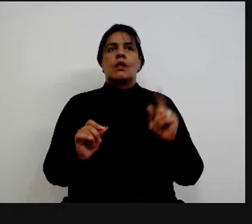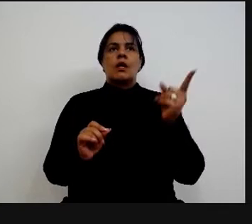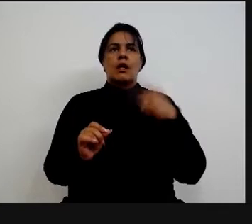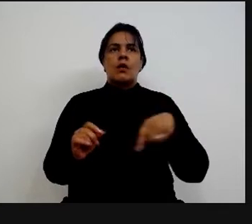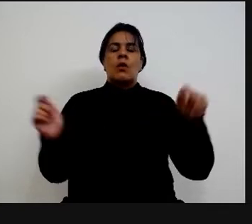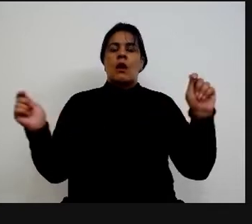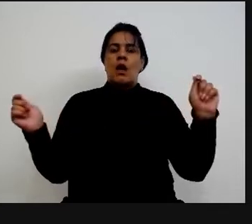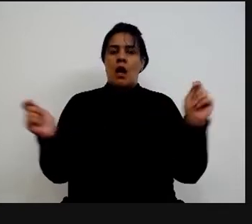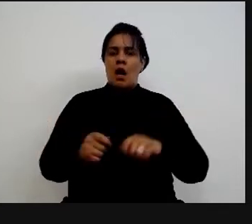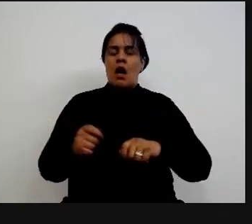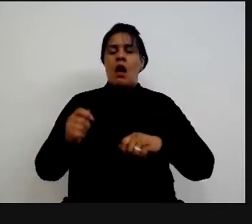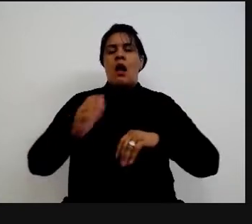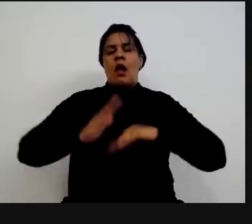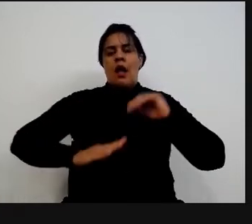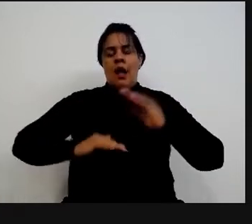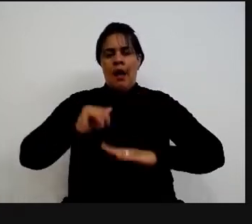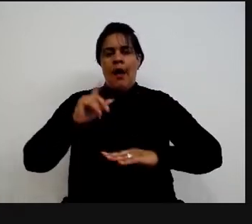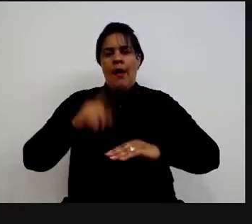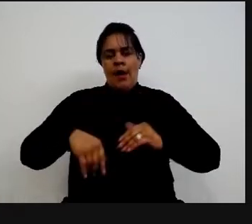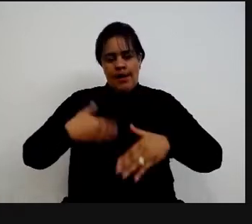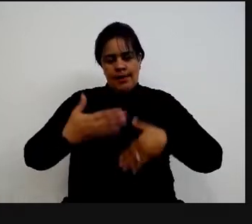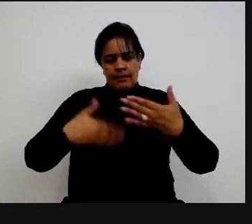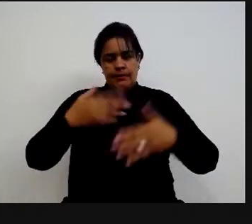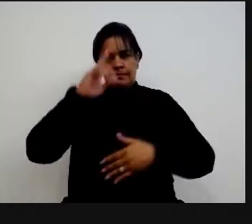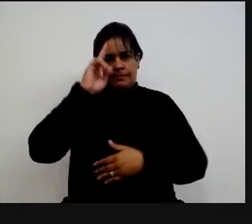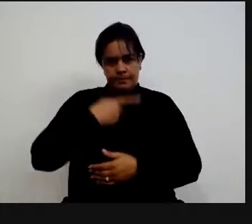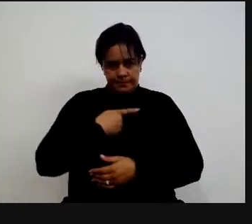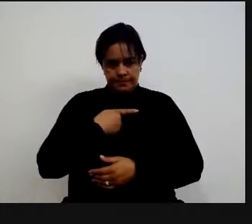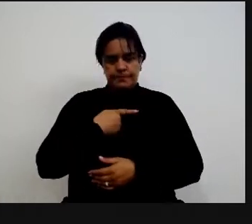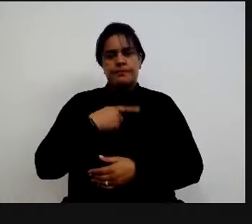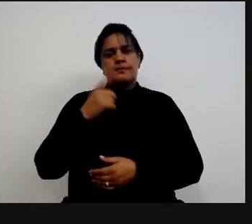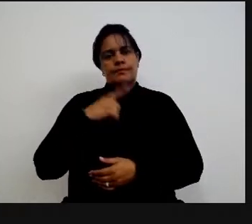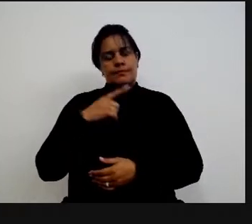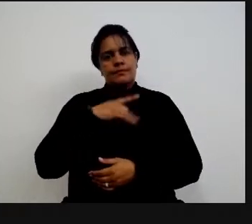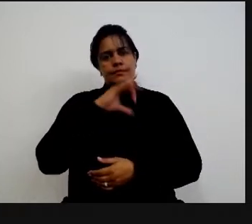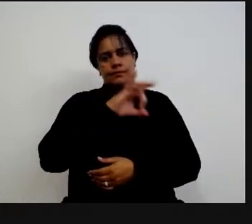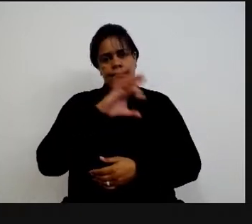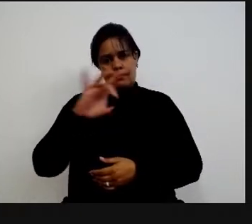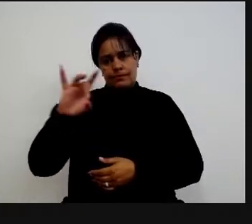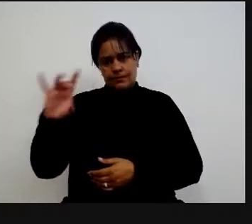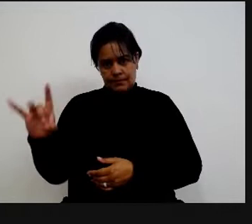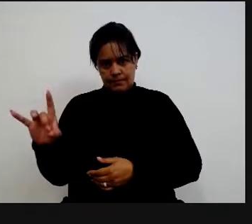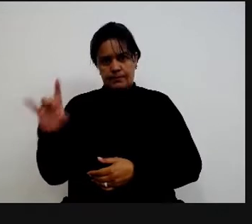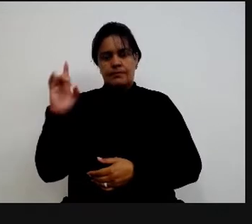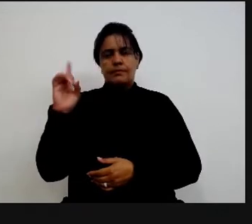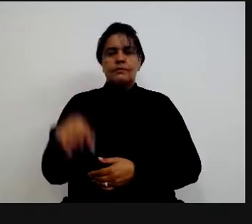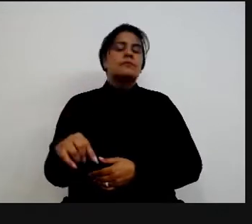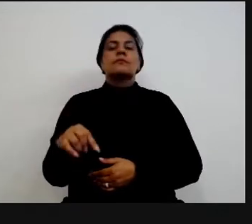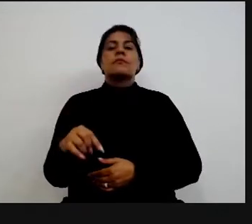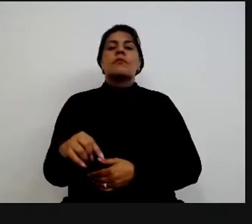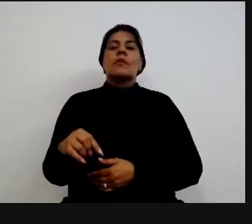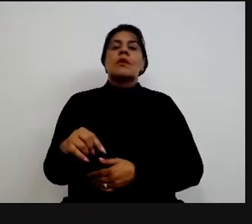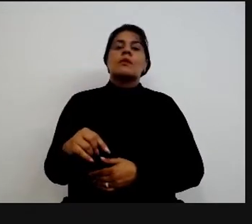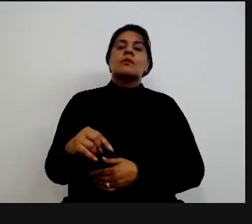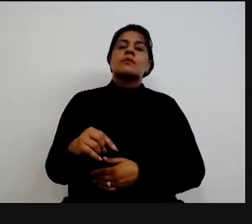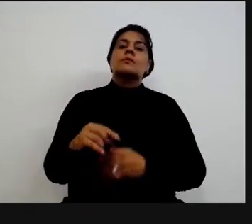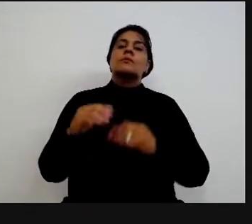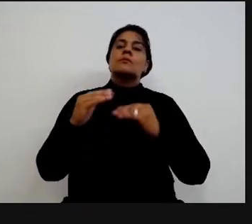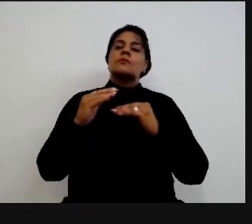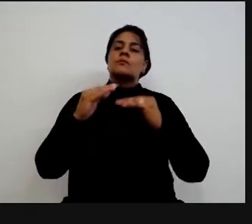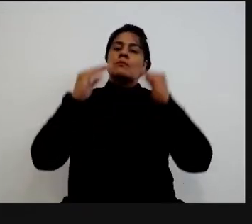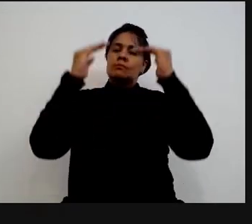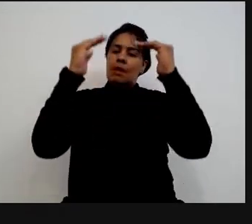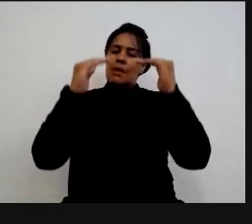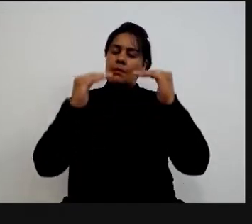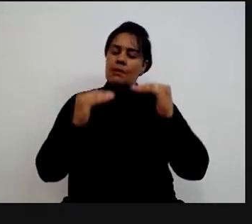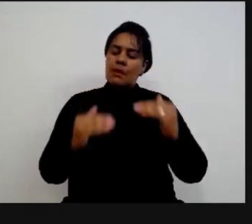das capacitações que envolvem a trajetória pessoal, né, a verticalização das unidades onde ele trabalha. Então, se eu estou